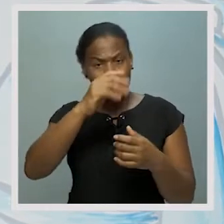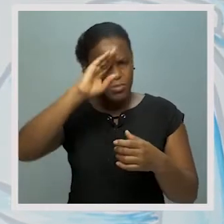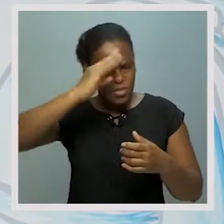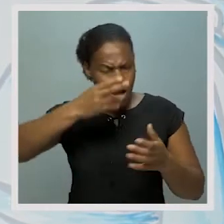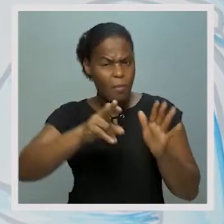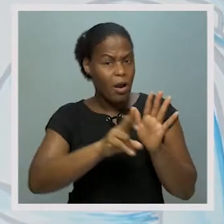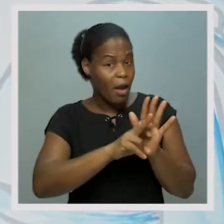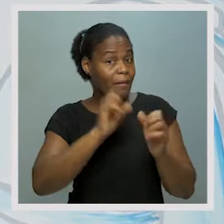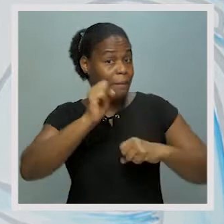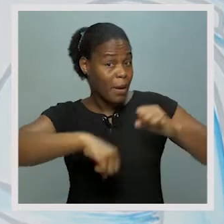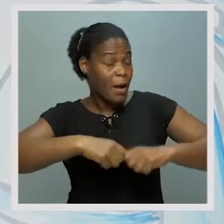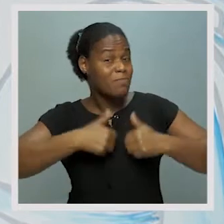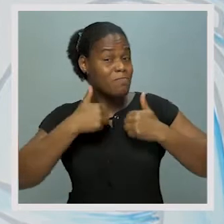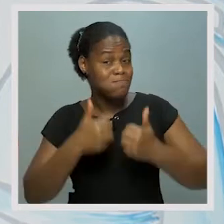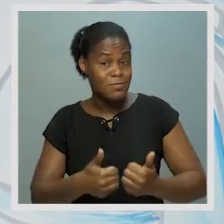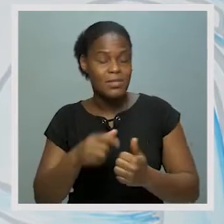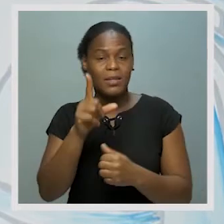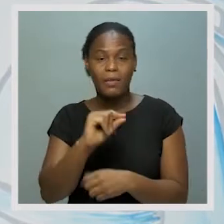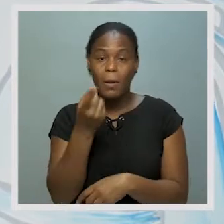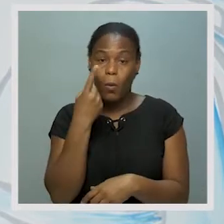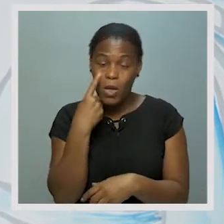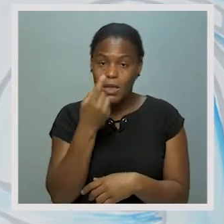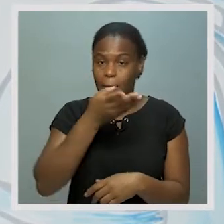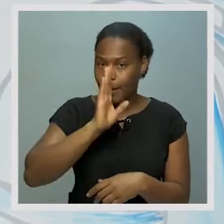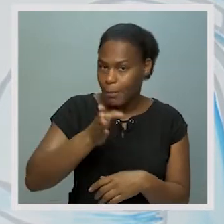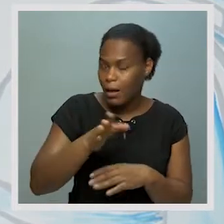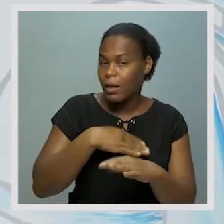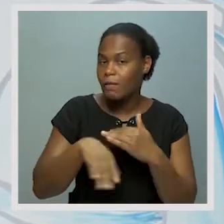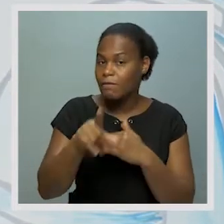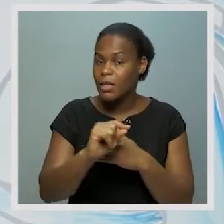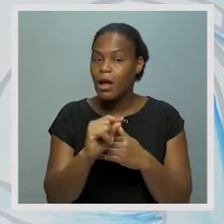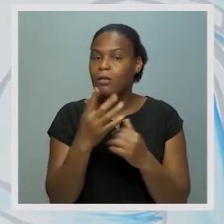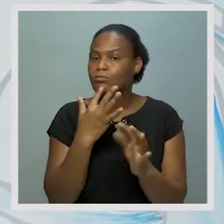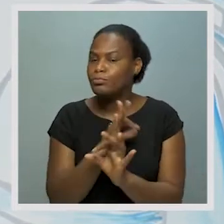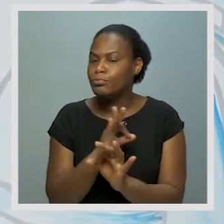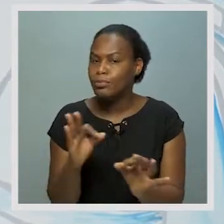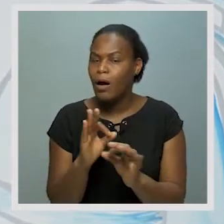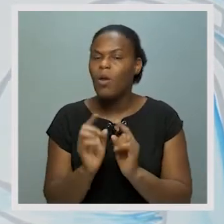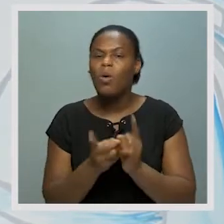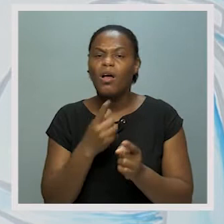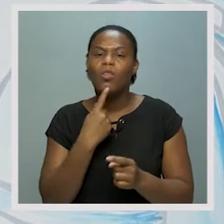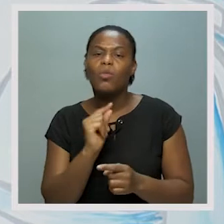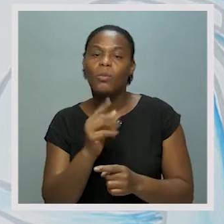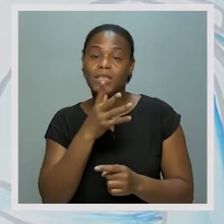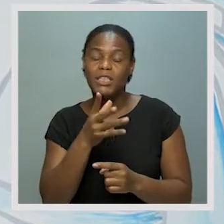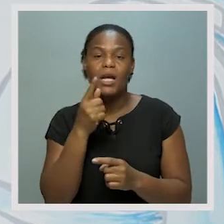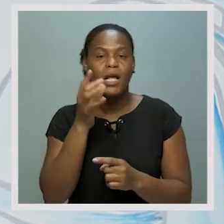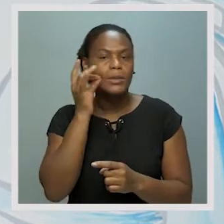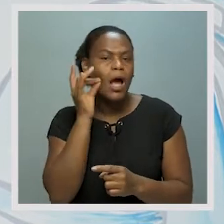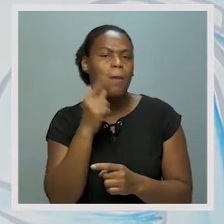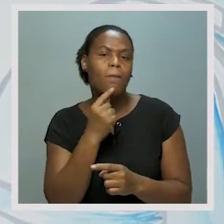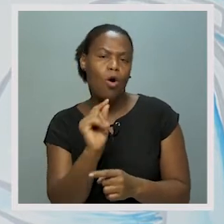regras gramaticais e também conhecer e aplicar lindamente aquilo que se chama os sinais